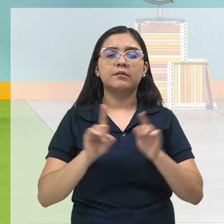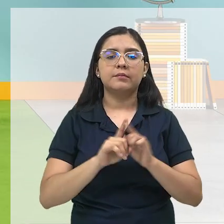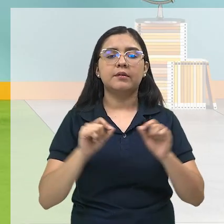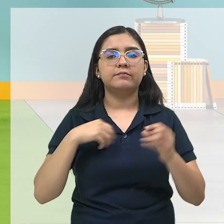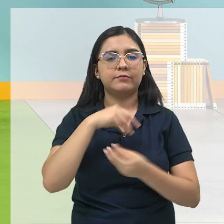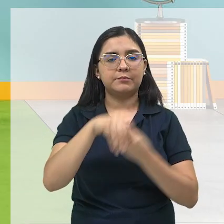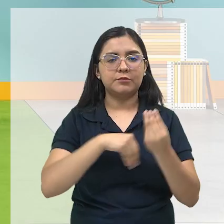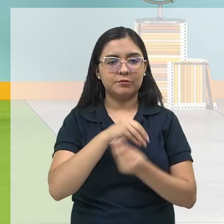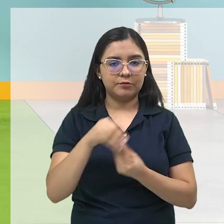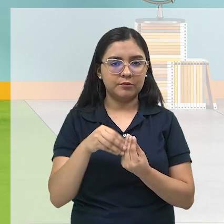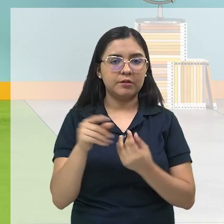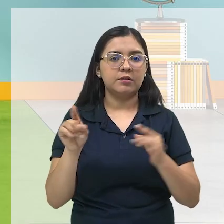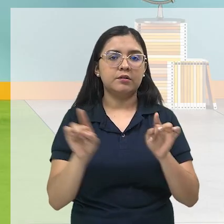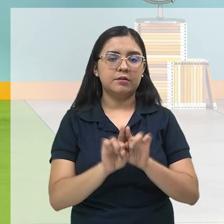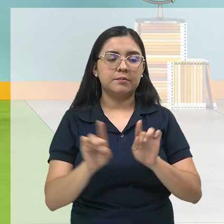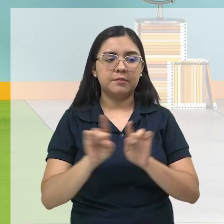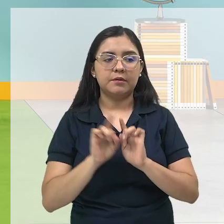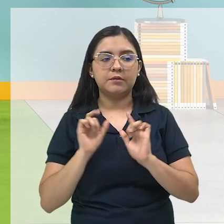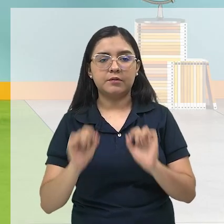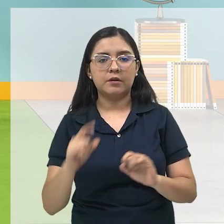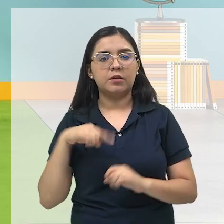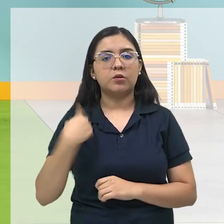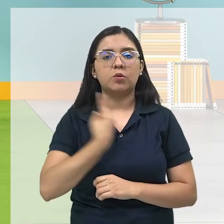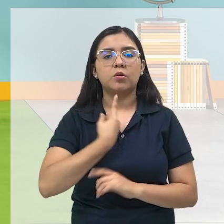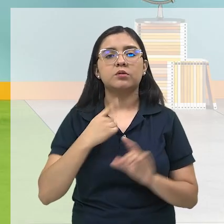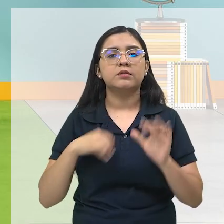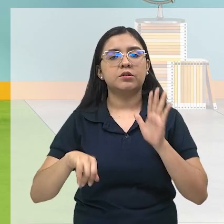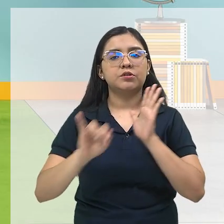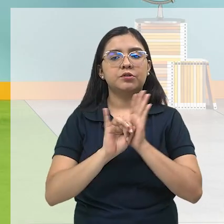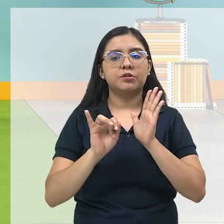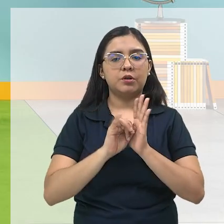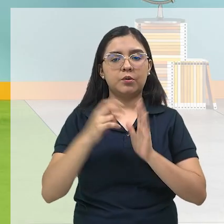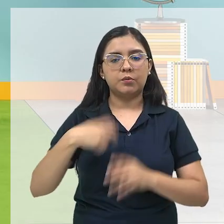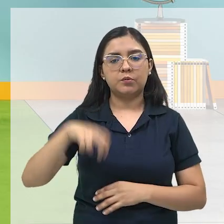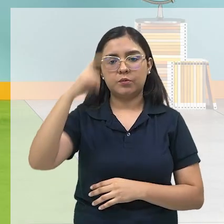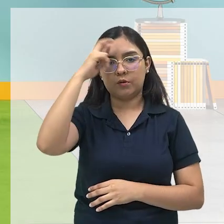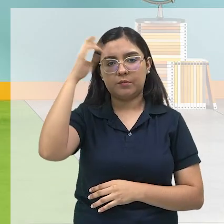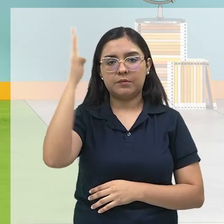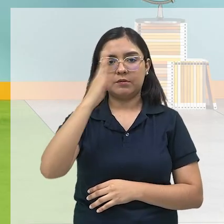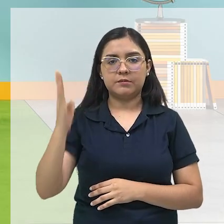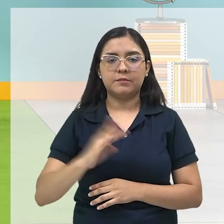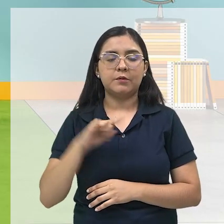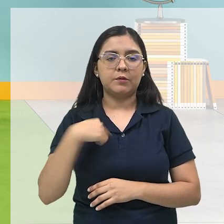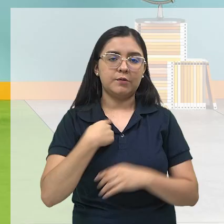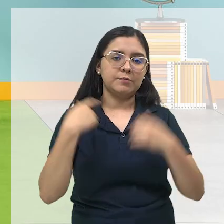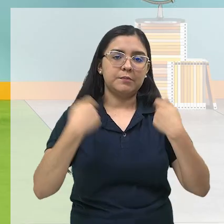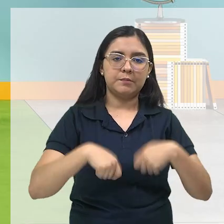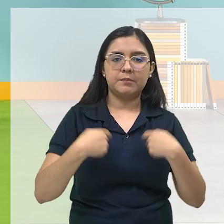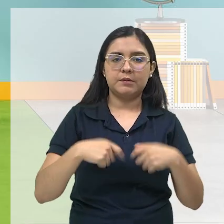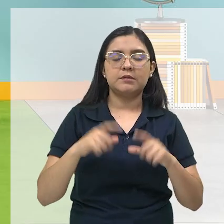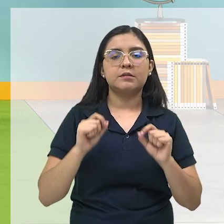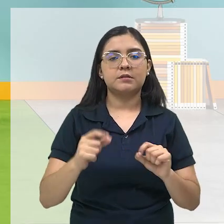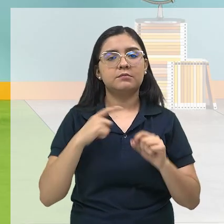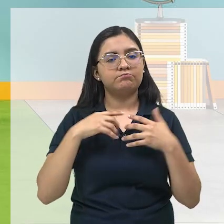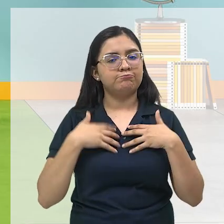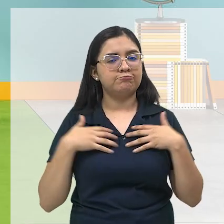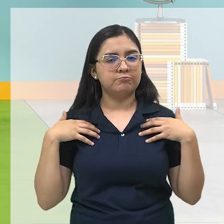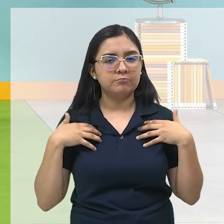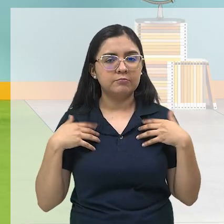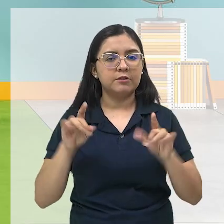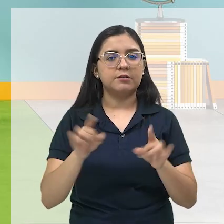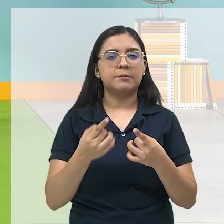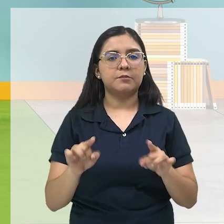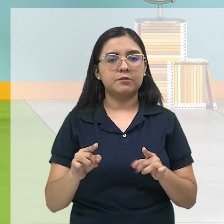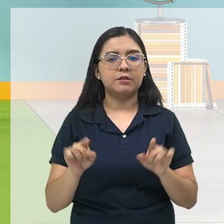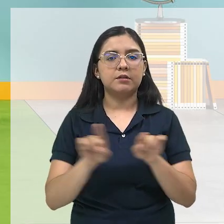grande mistura, trazendo ali, né, a nossa identidade cultural brasileira. E nós precisamos nos orgulhar dessa